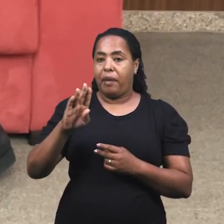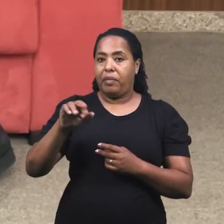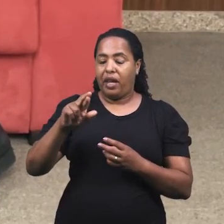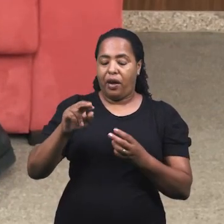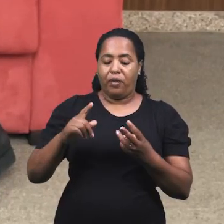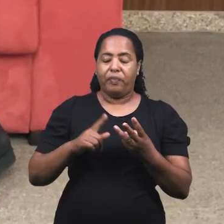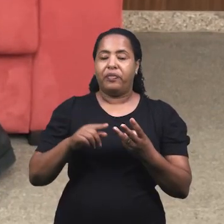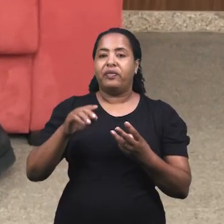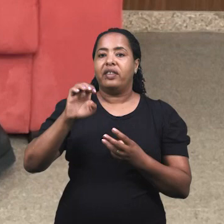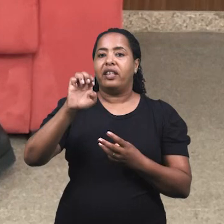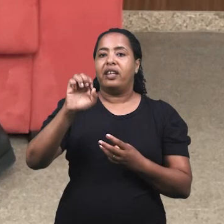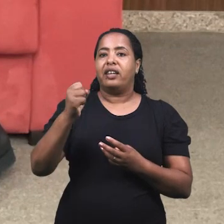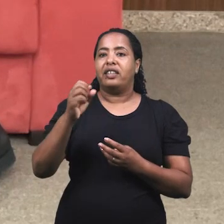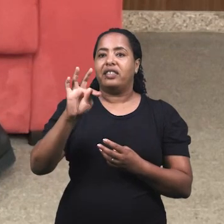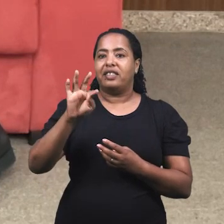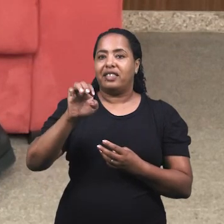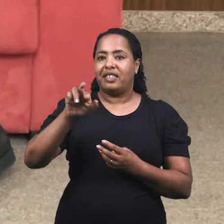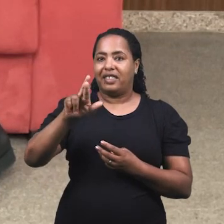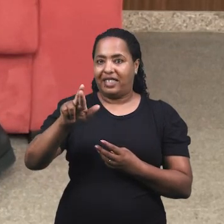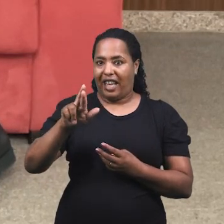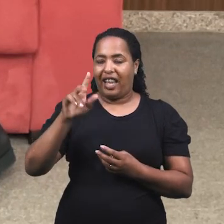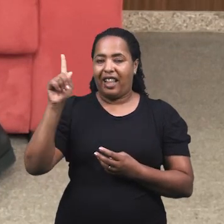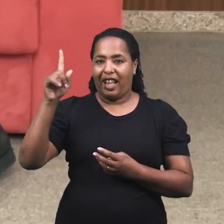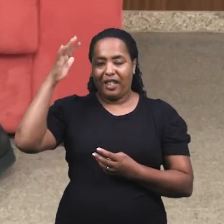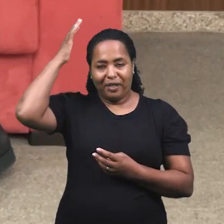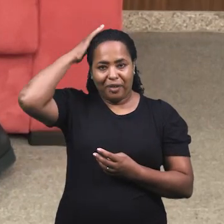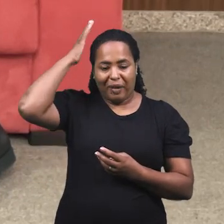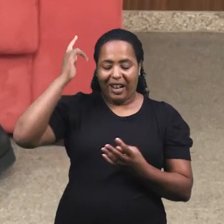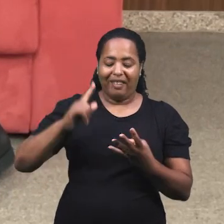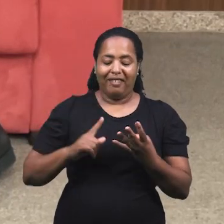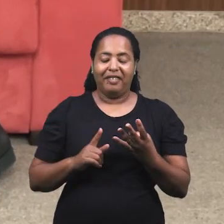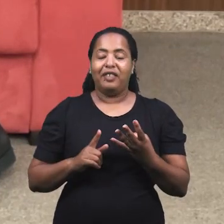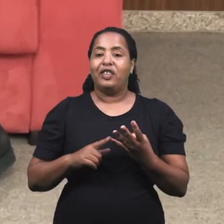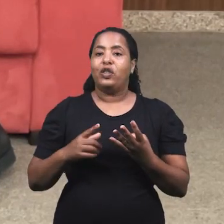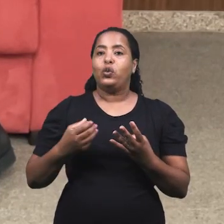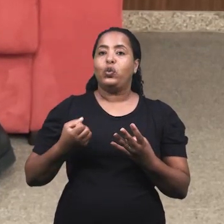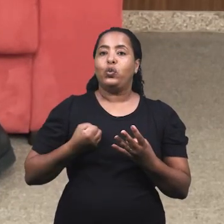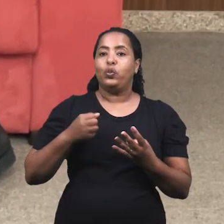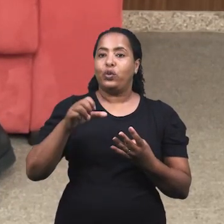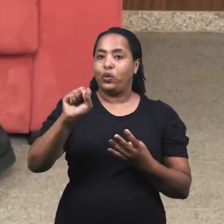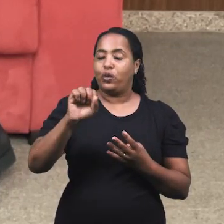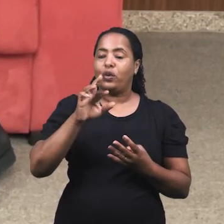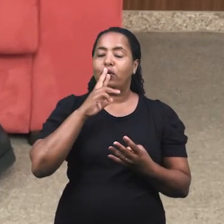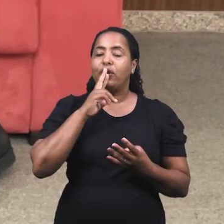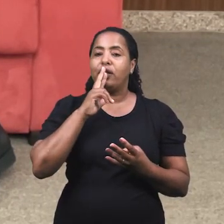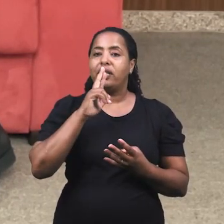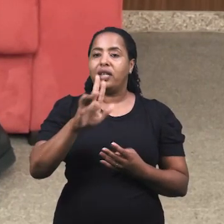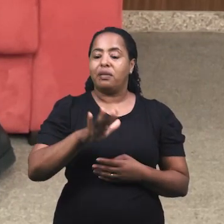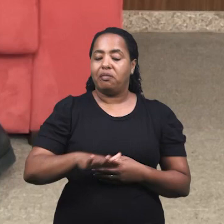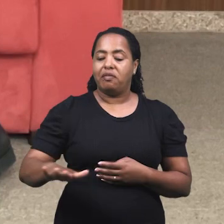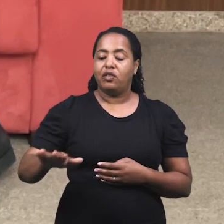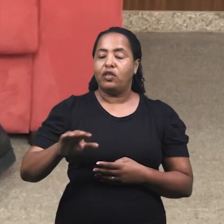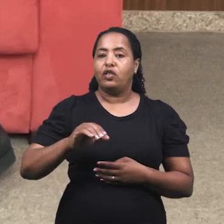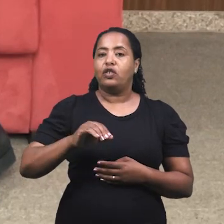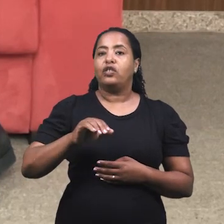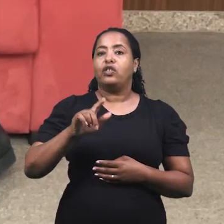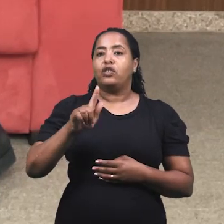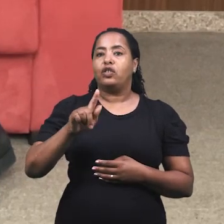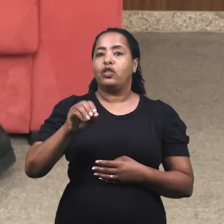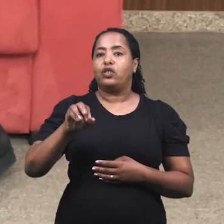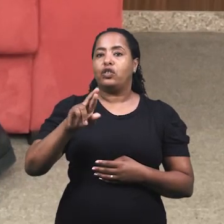do Nascimento, de Parauapebas, do Pará. A pergunta de número 8 responde o intermediário Jorge Carvalho,